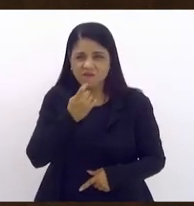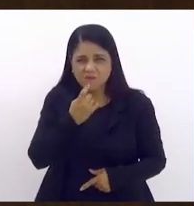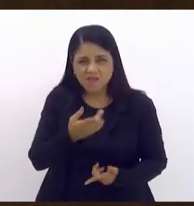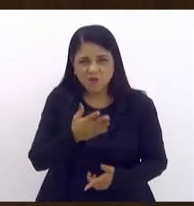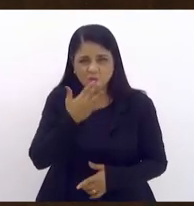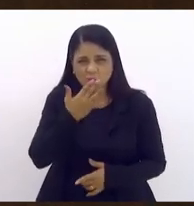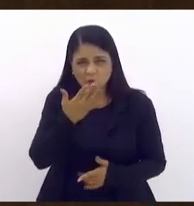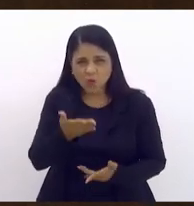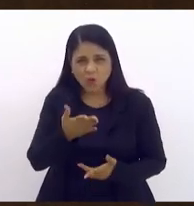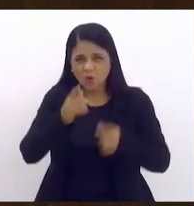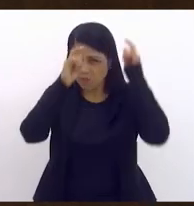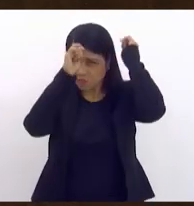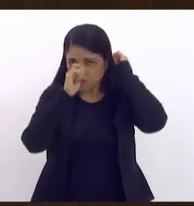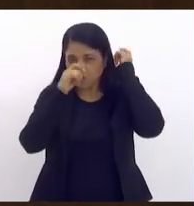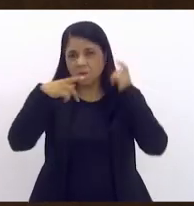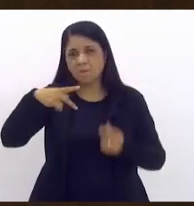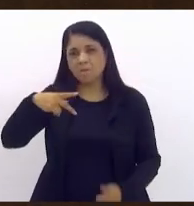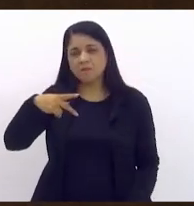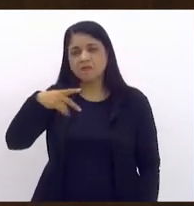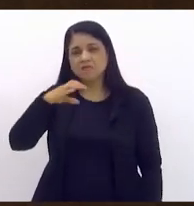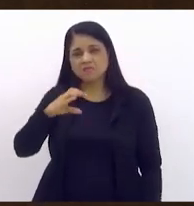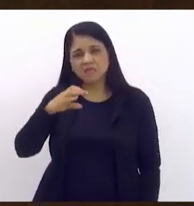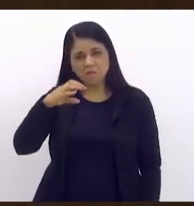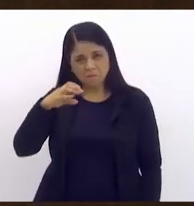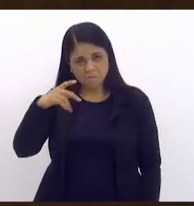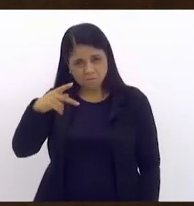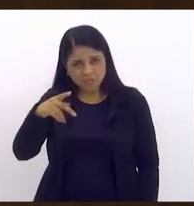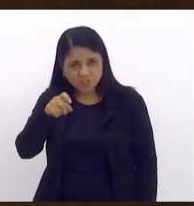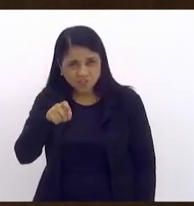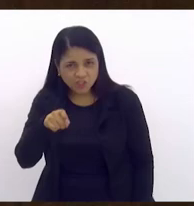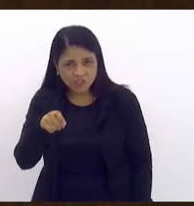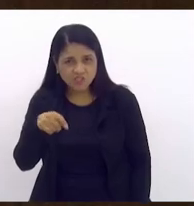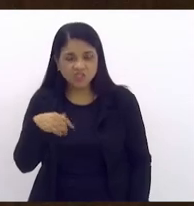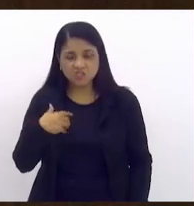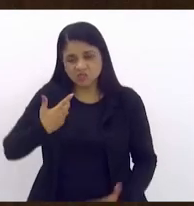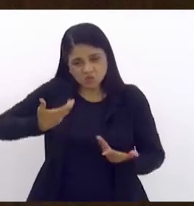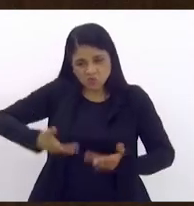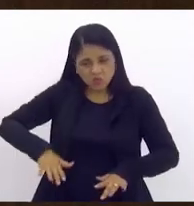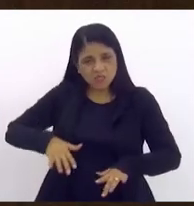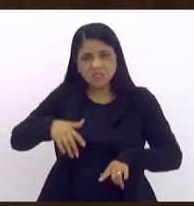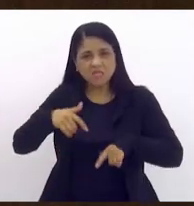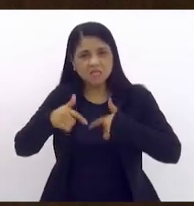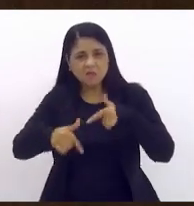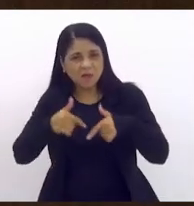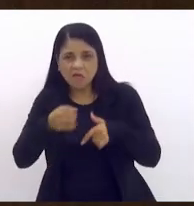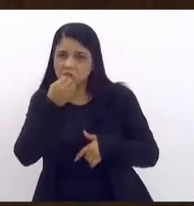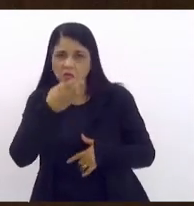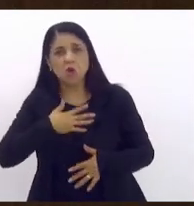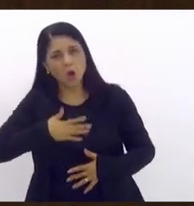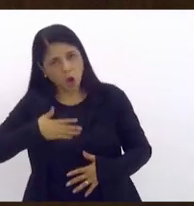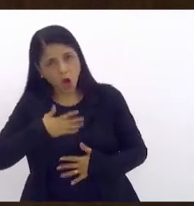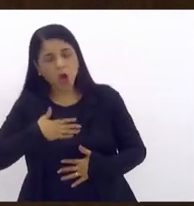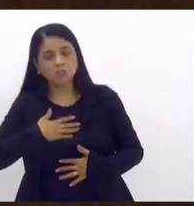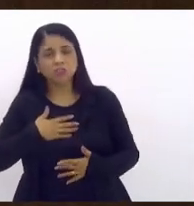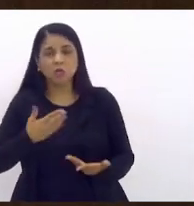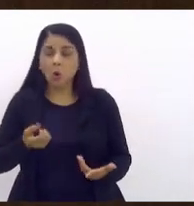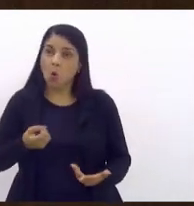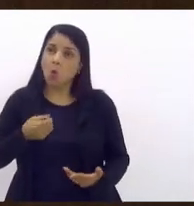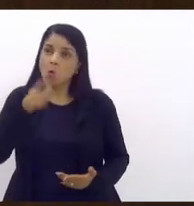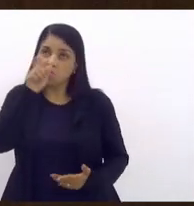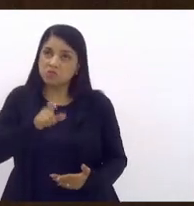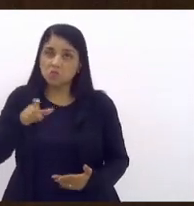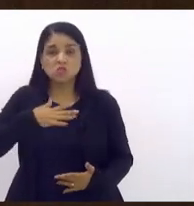boné do CPX. Se não estiver trabalhando, eles também gostam. Se forem pessoas que gostem de furtar